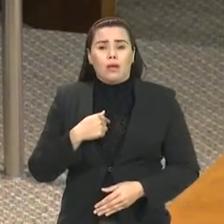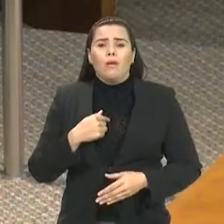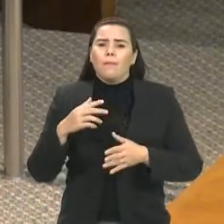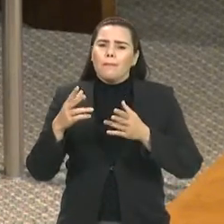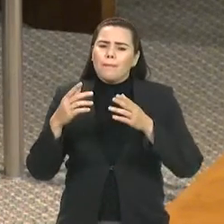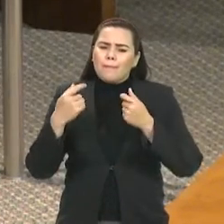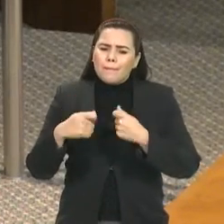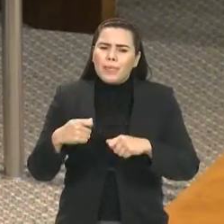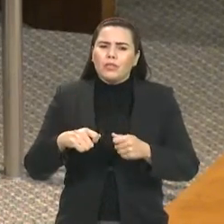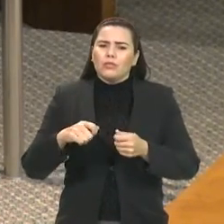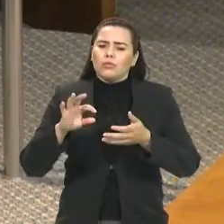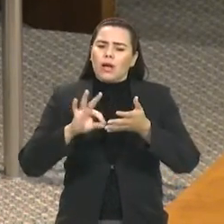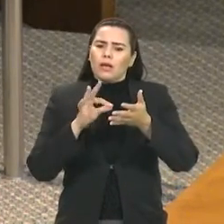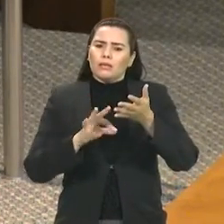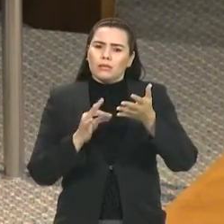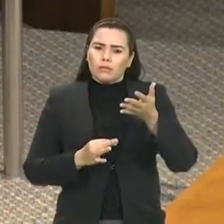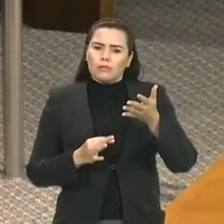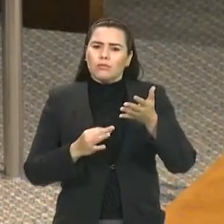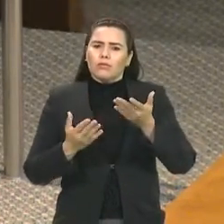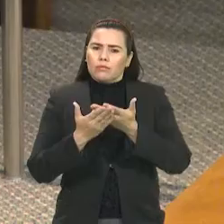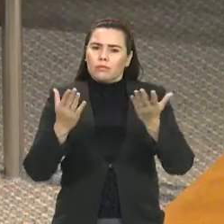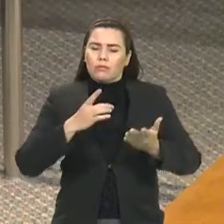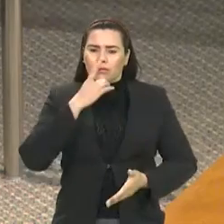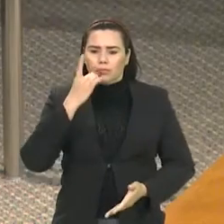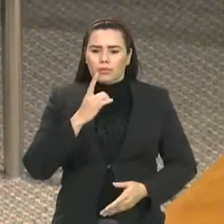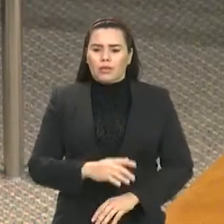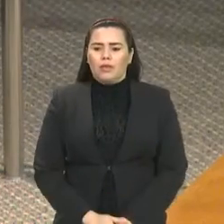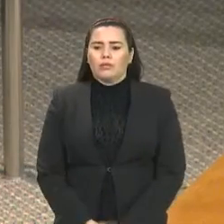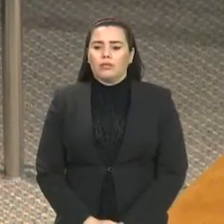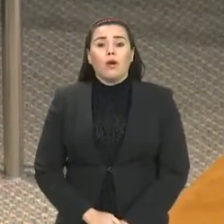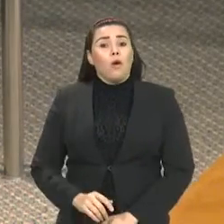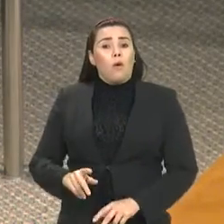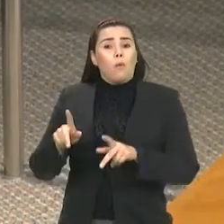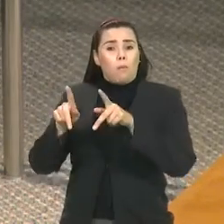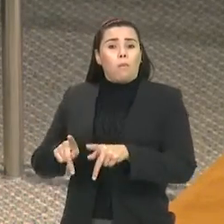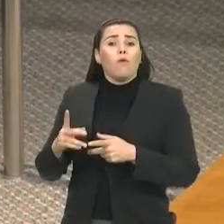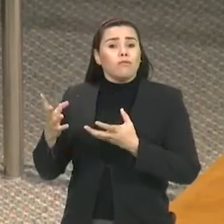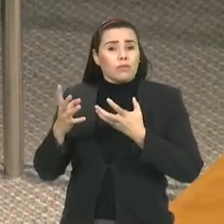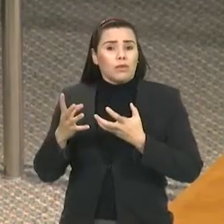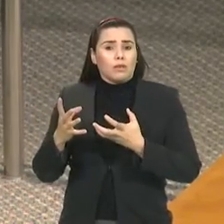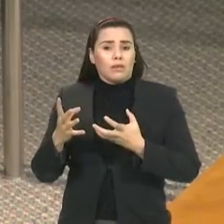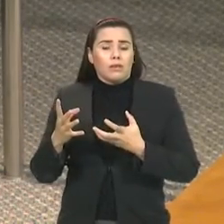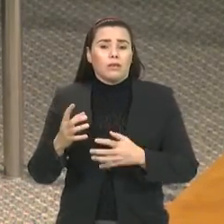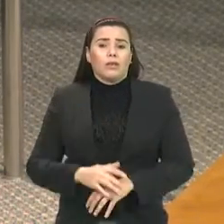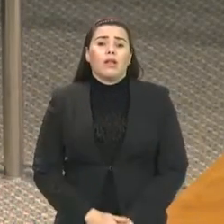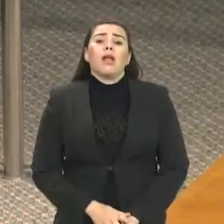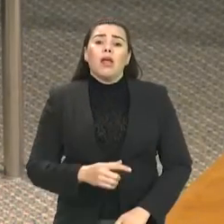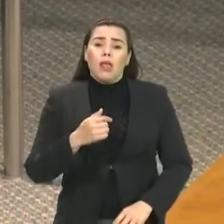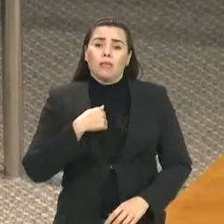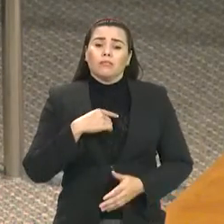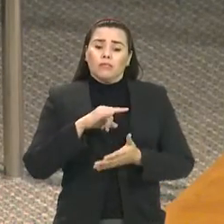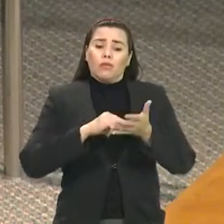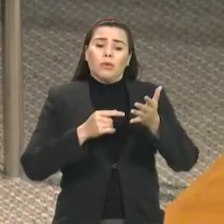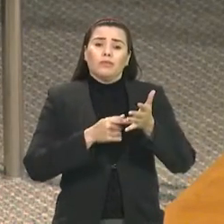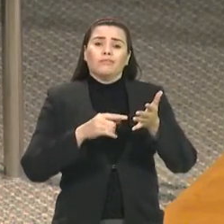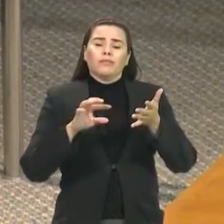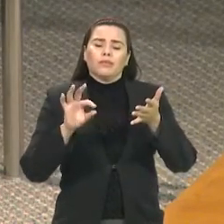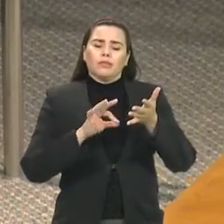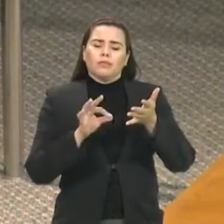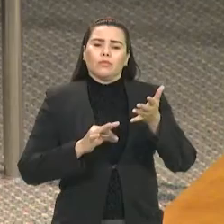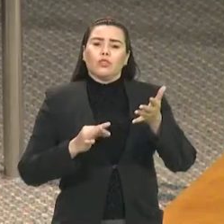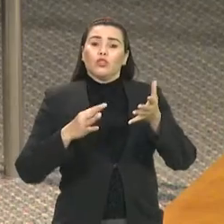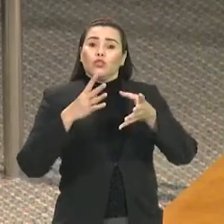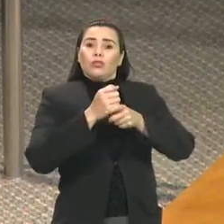FEM. Contamos com a população, recebemos o apoio da população e já temos 10 assinaturas, estamos caminhando para mais assinaturas